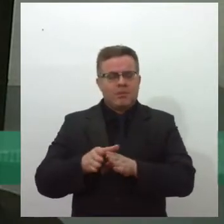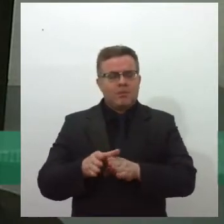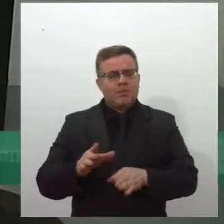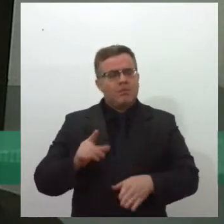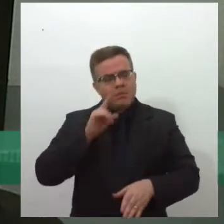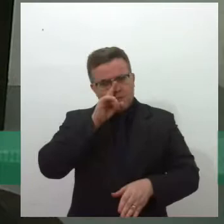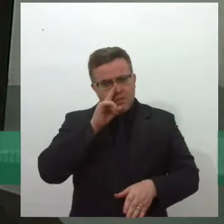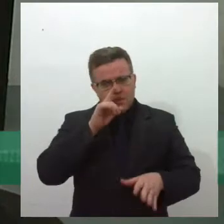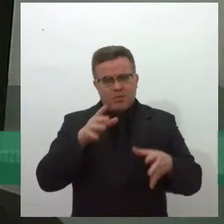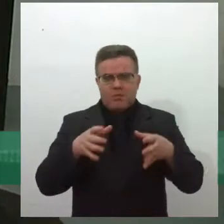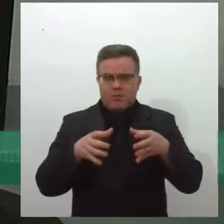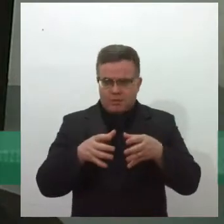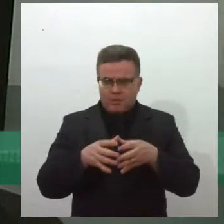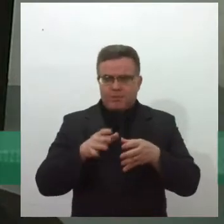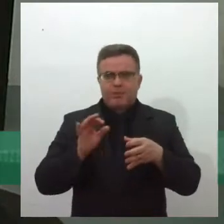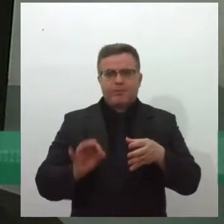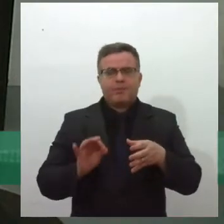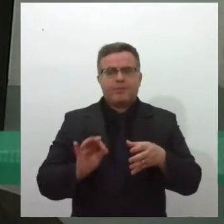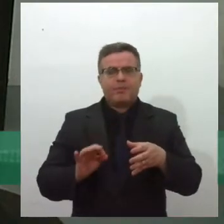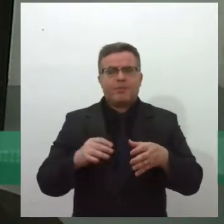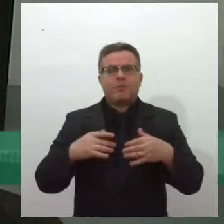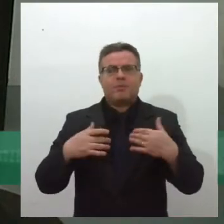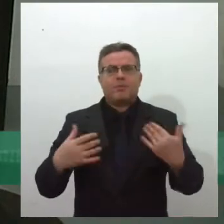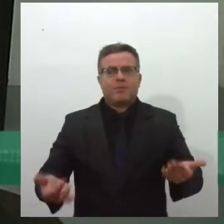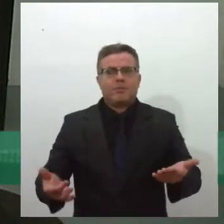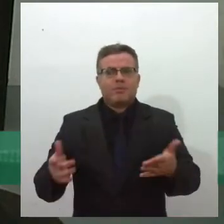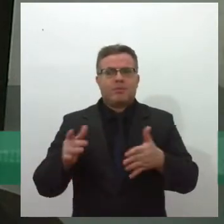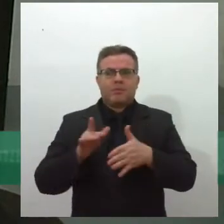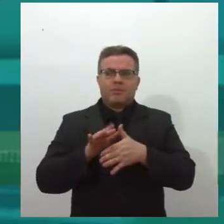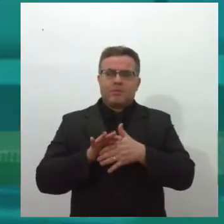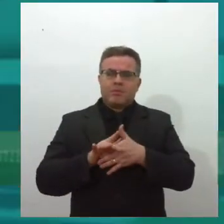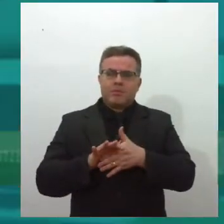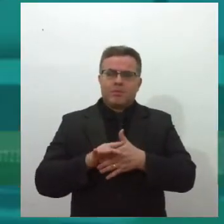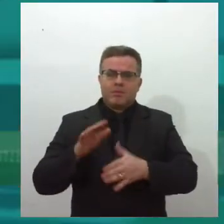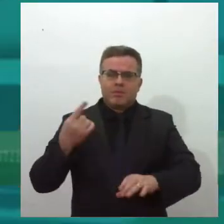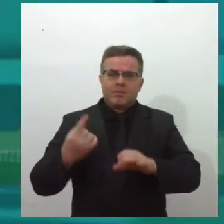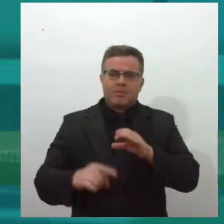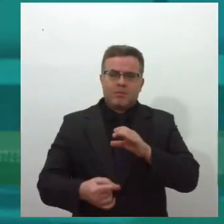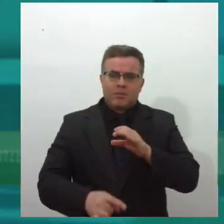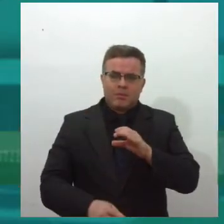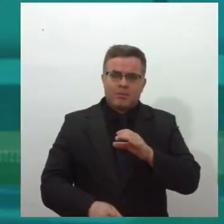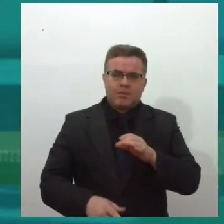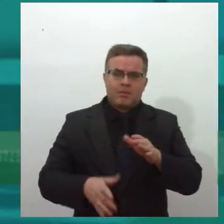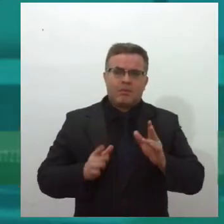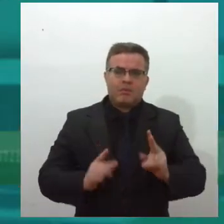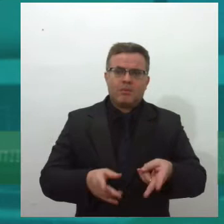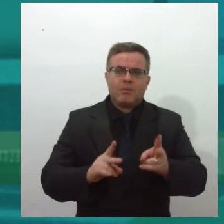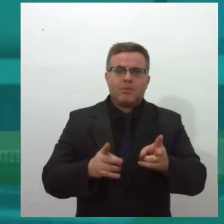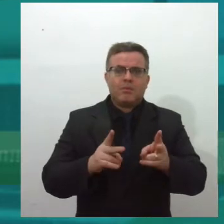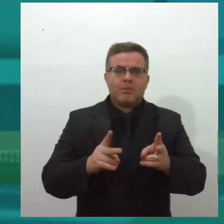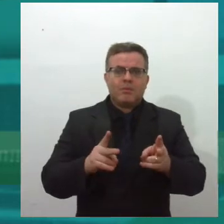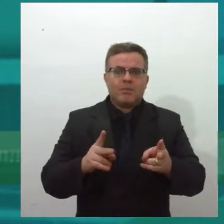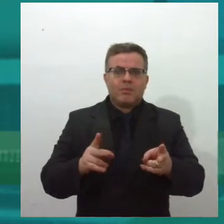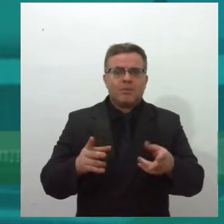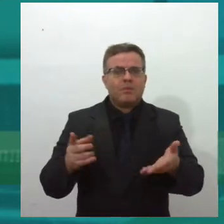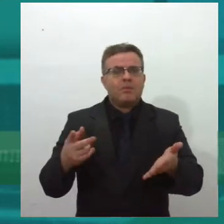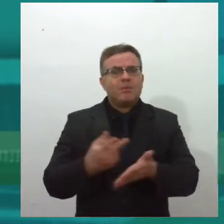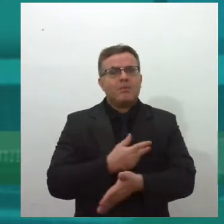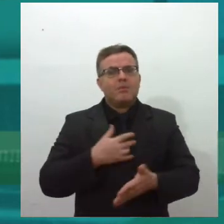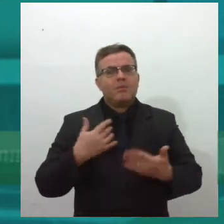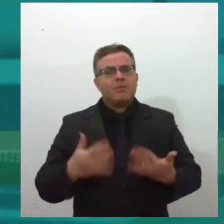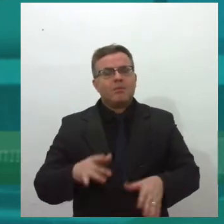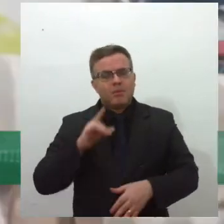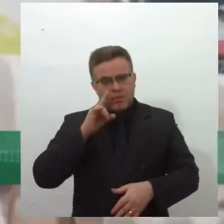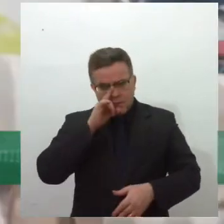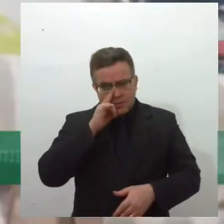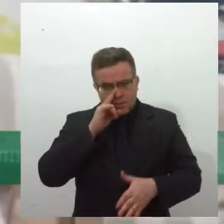dois motivos, né? Um, porque as doenças crônicas, eles têm, essas doenças com mais tempo, aumenta o risco de forma mais grave da